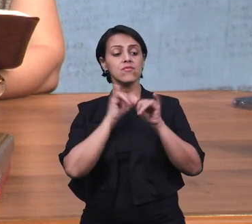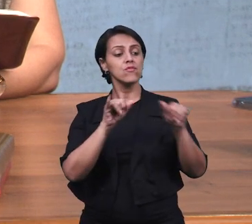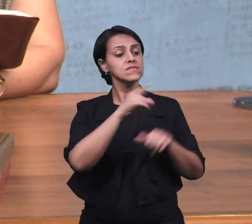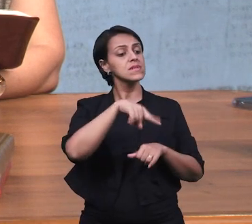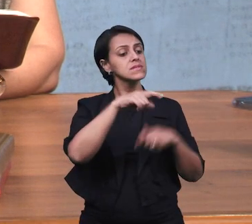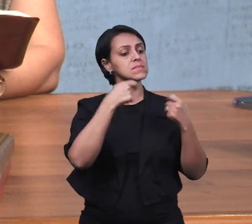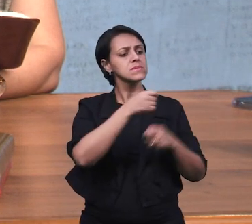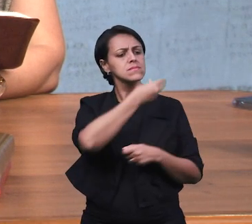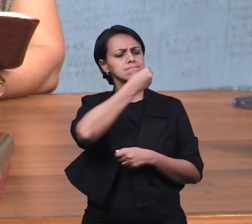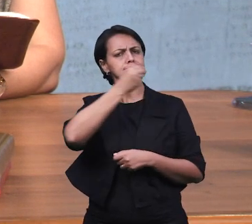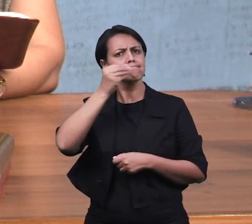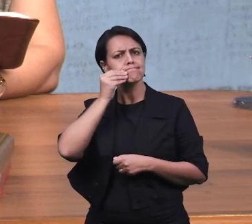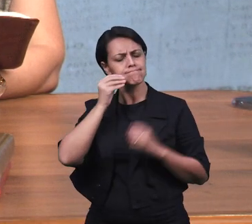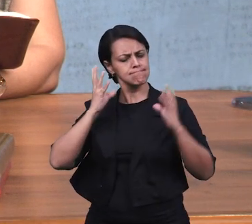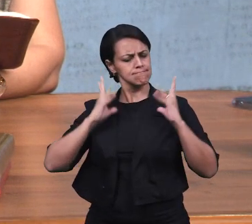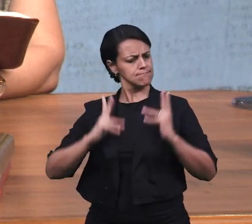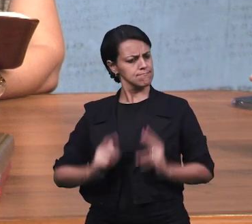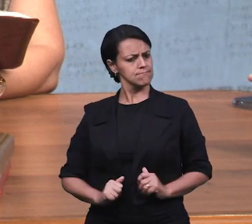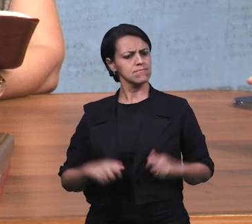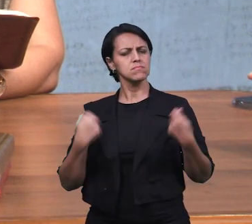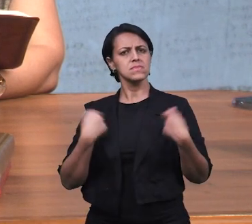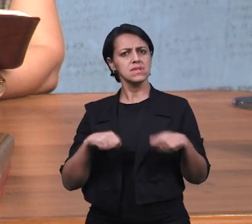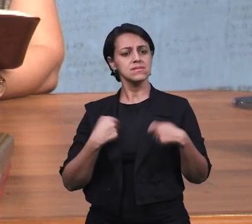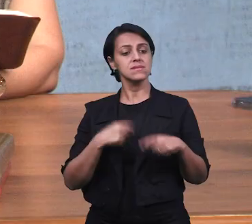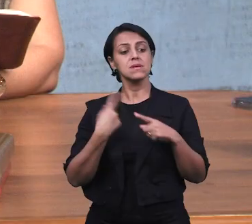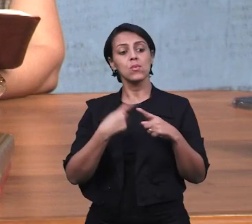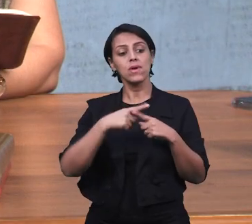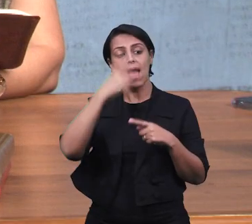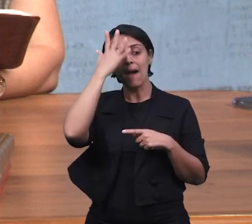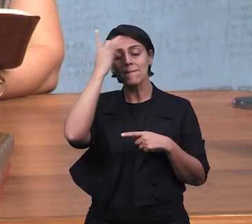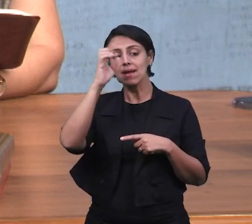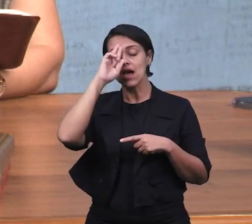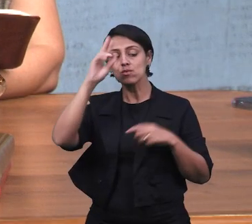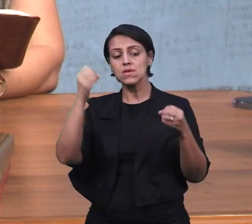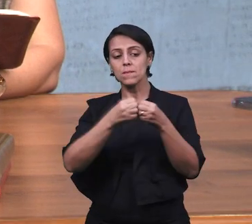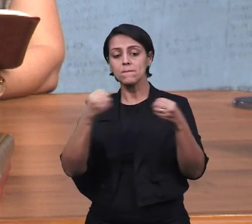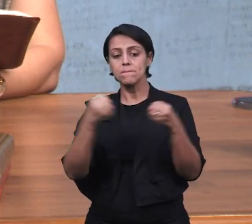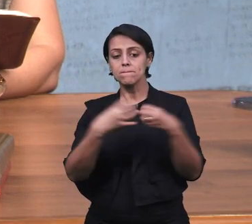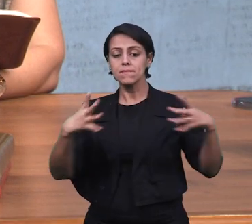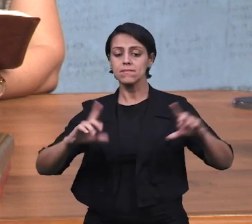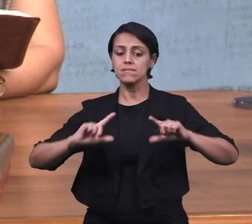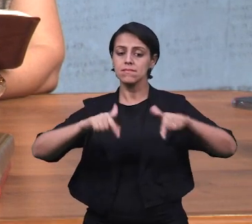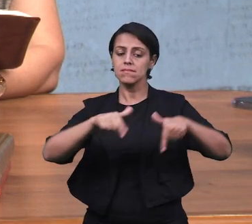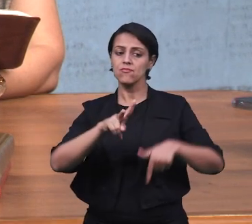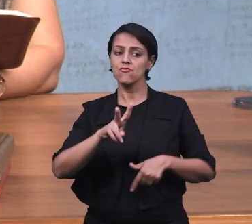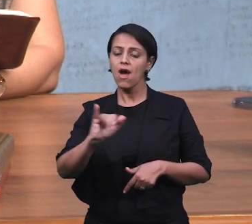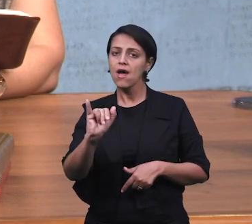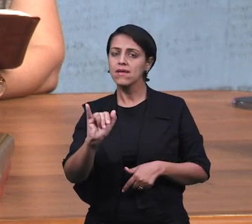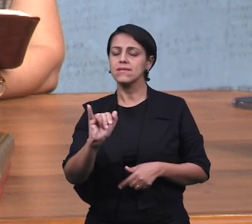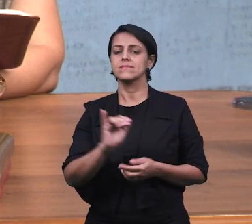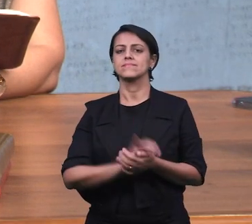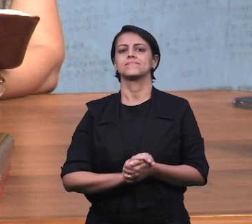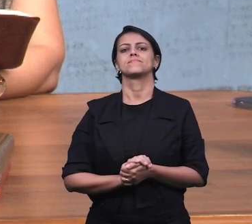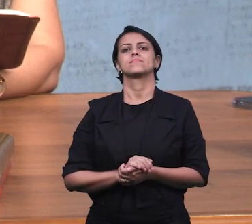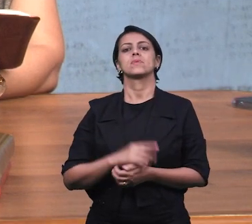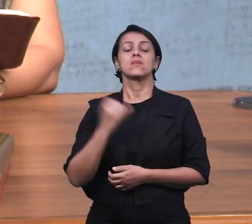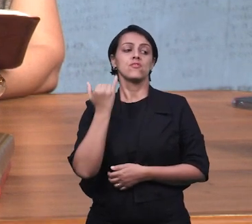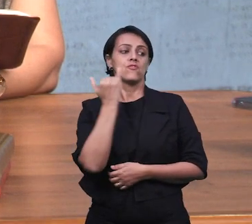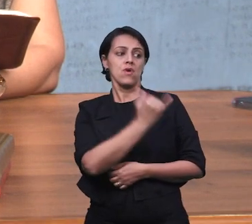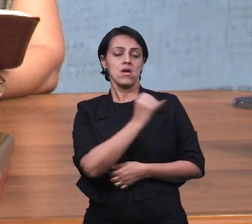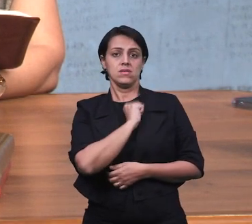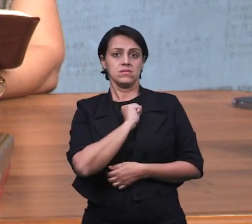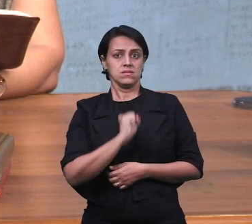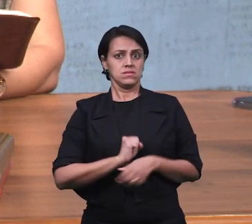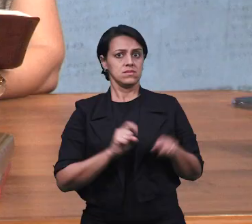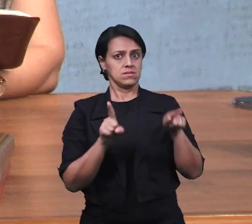porque amanhã fará o Senhor maravilhas no meio de vós. E falou Josué aos sacerdotes,